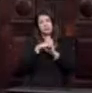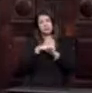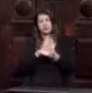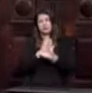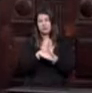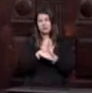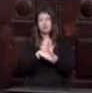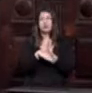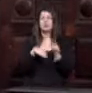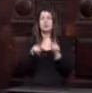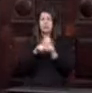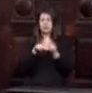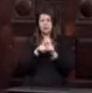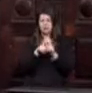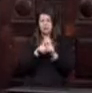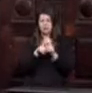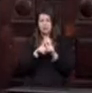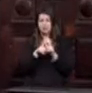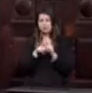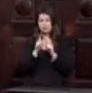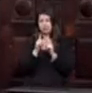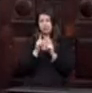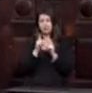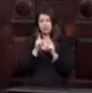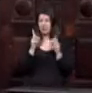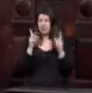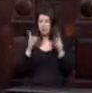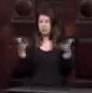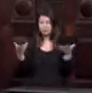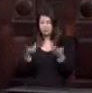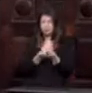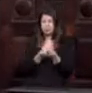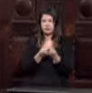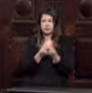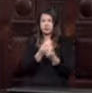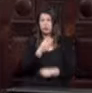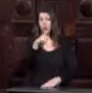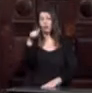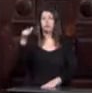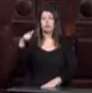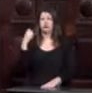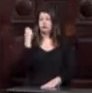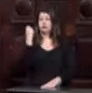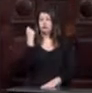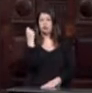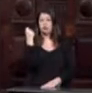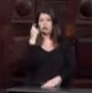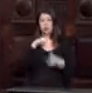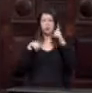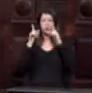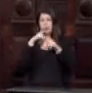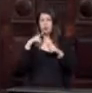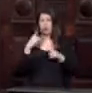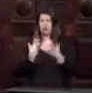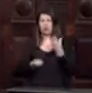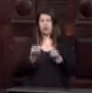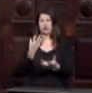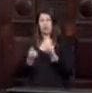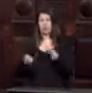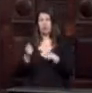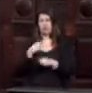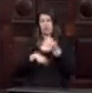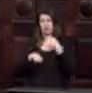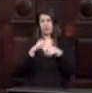ano, induzisse todos os demais poderes a erros na sua execução